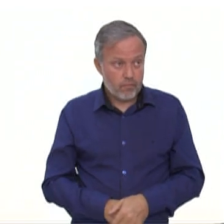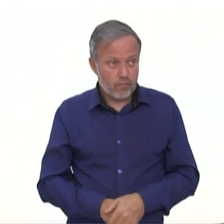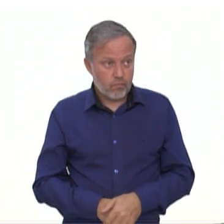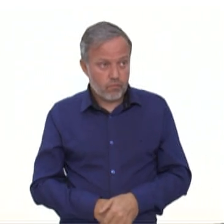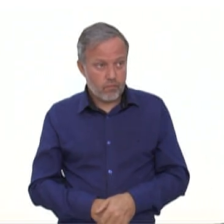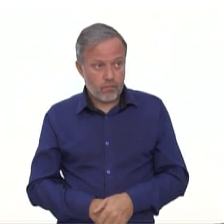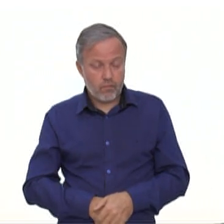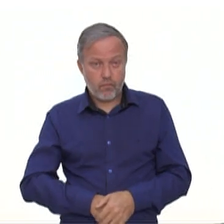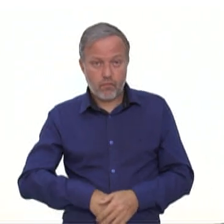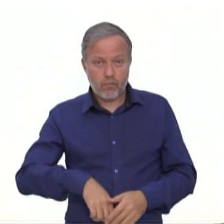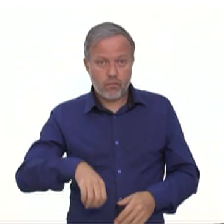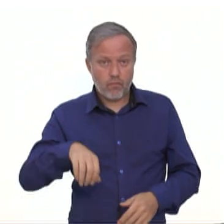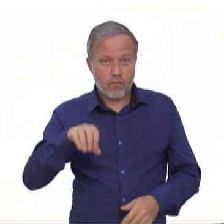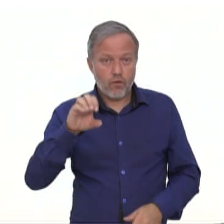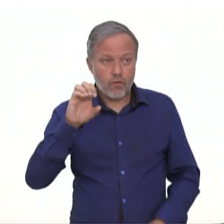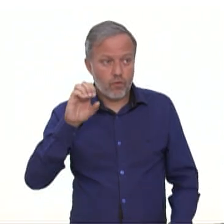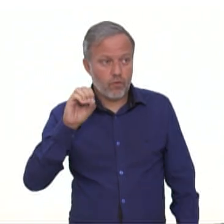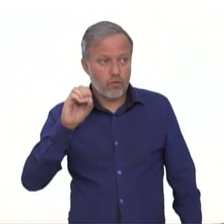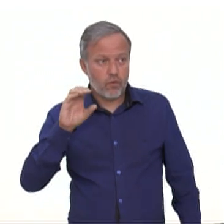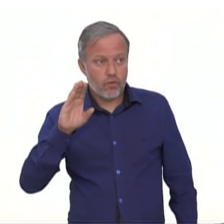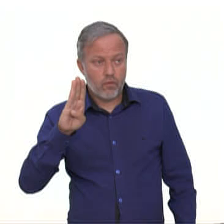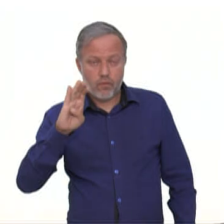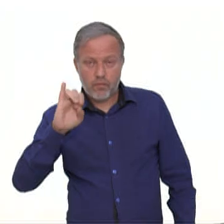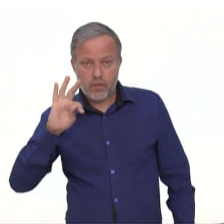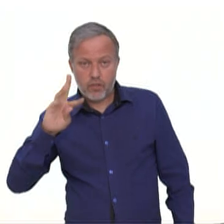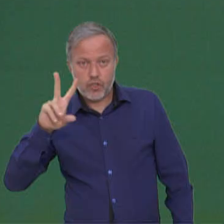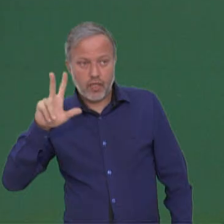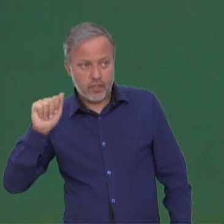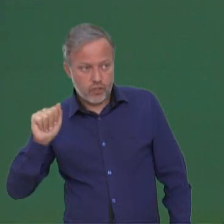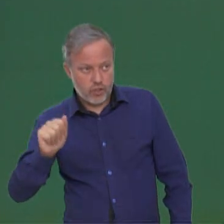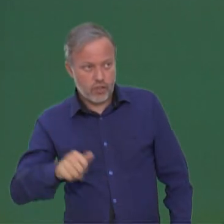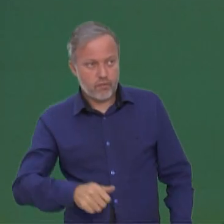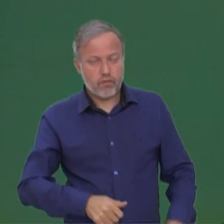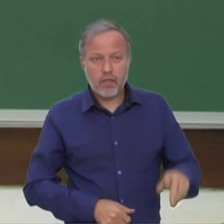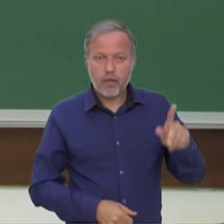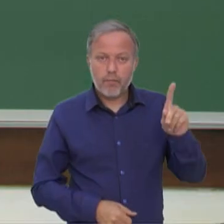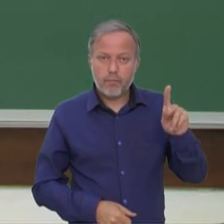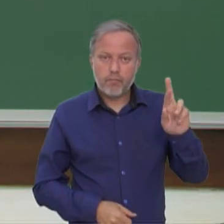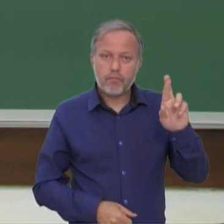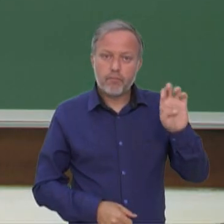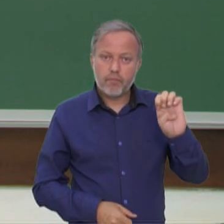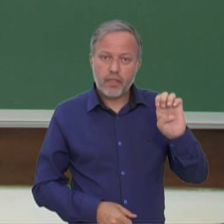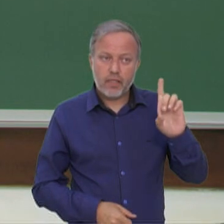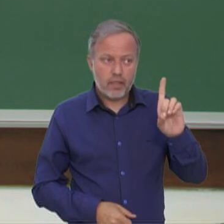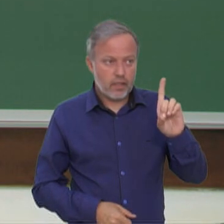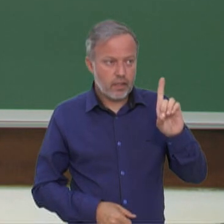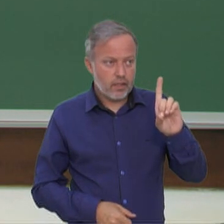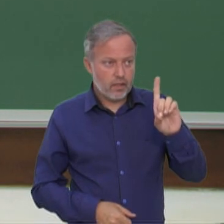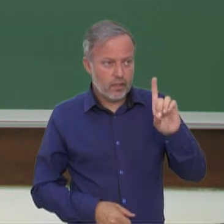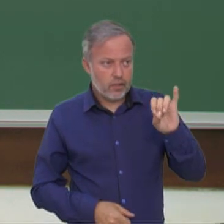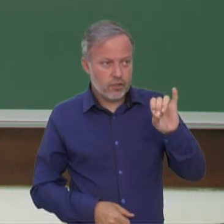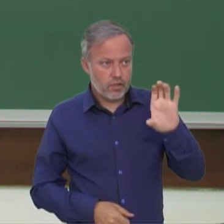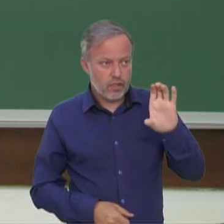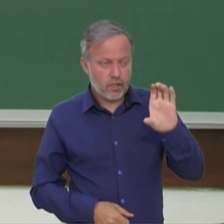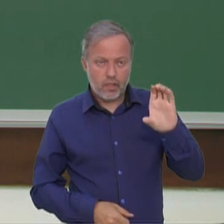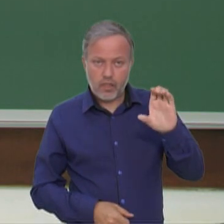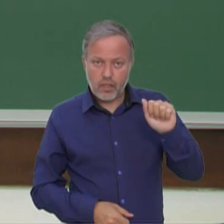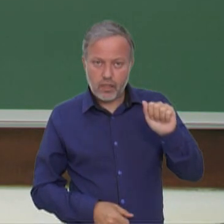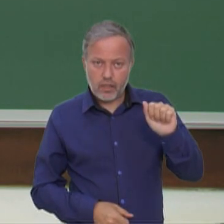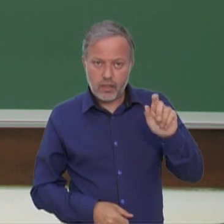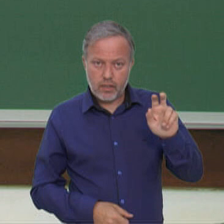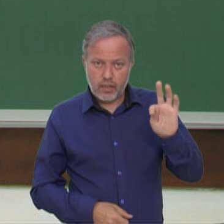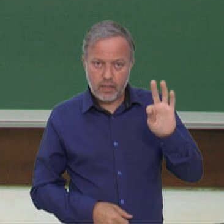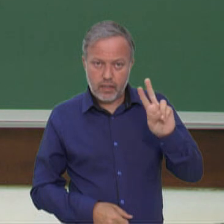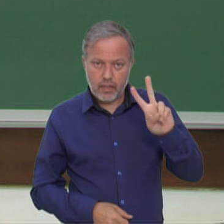predicativa, completiva, nominal e objetiva direta. Podem usar como eu usei aqui OSS, né?